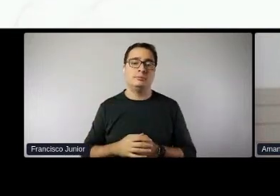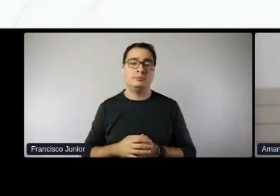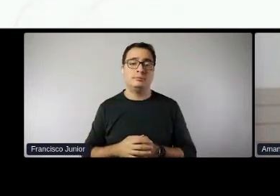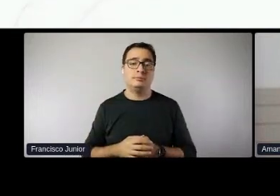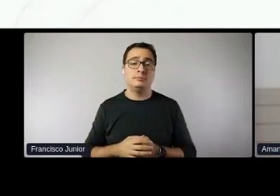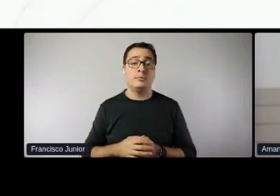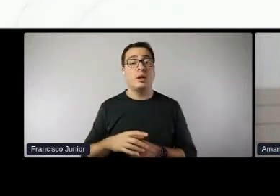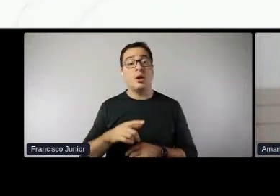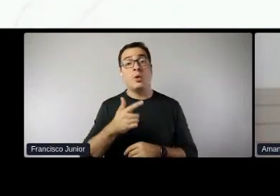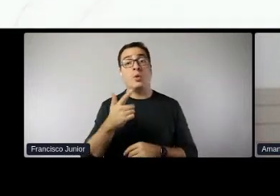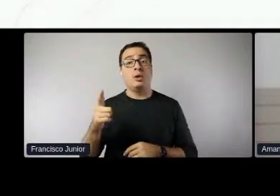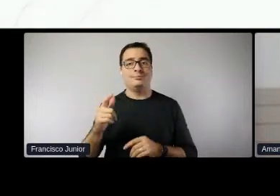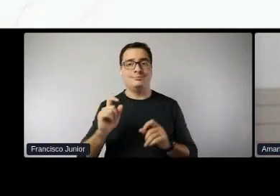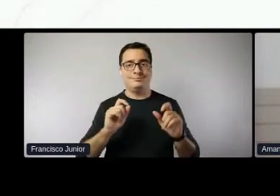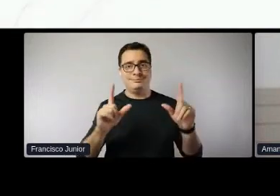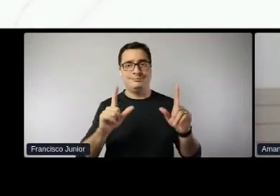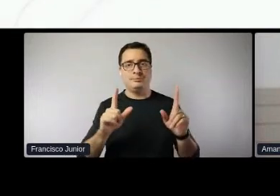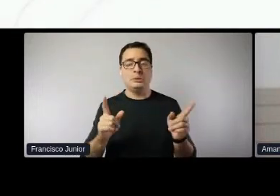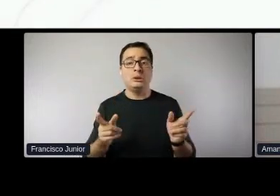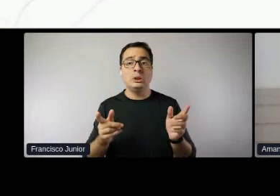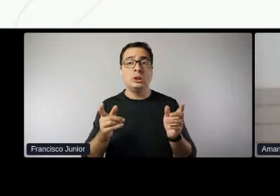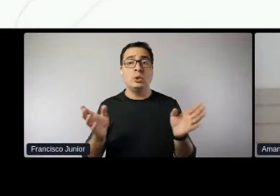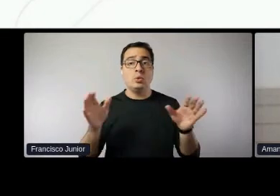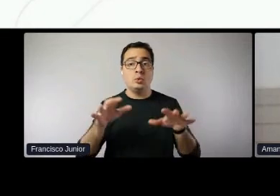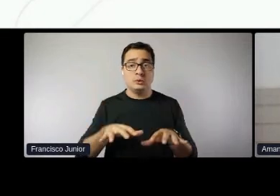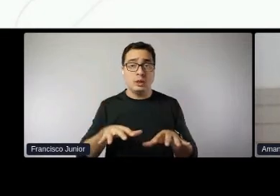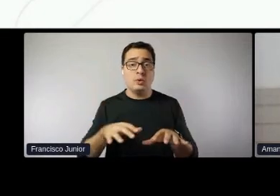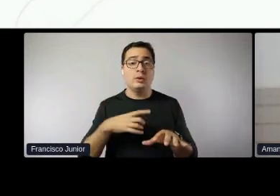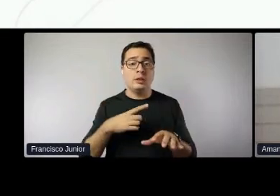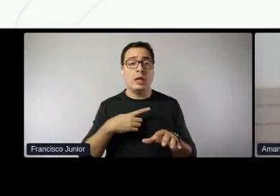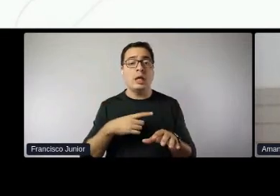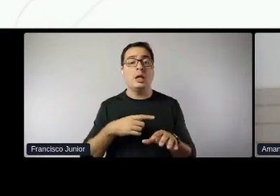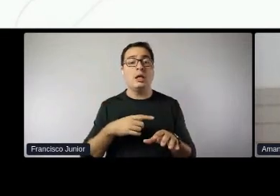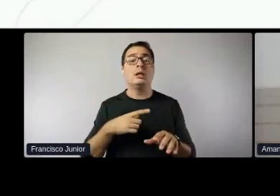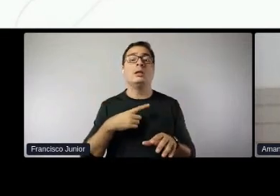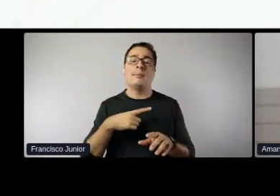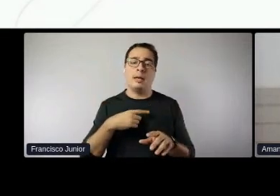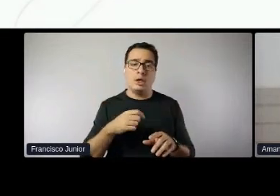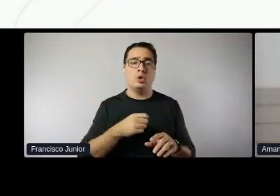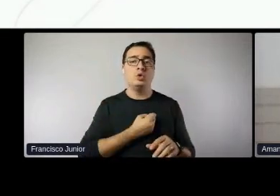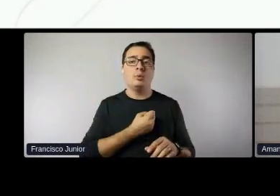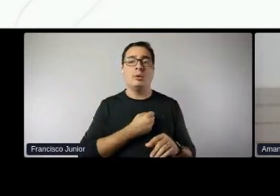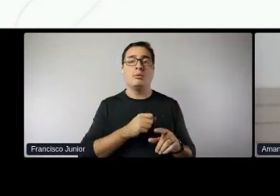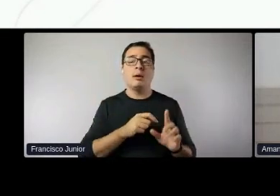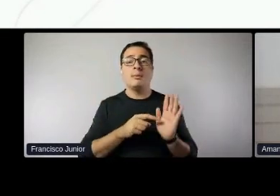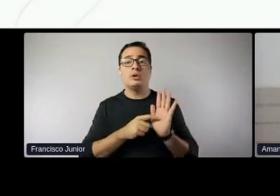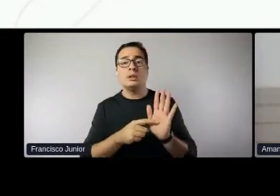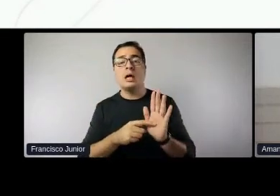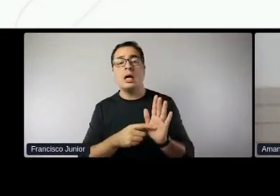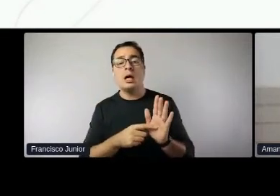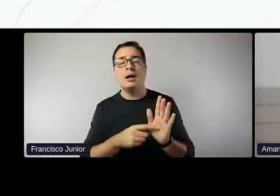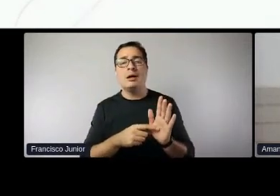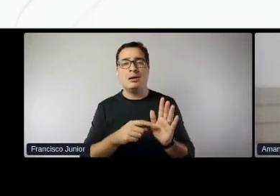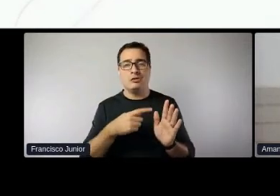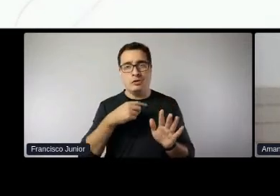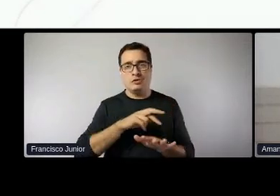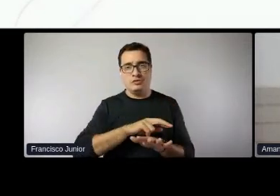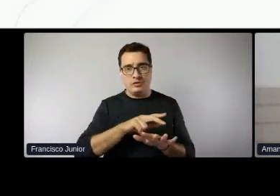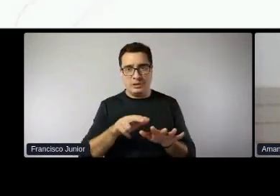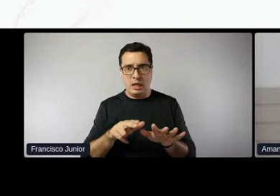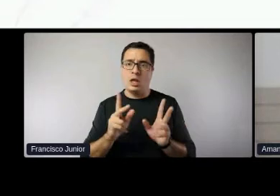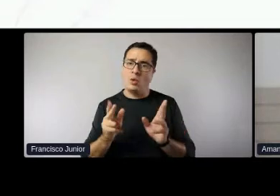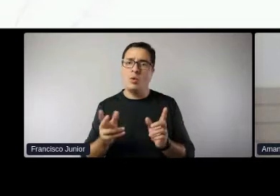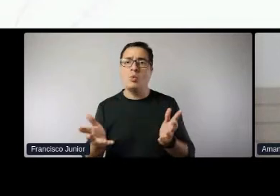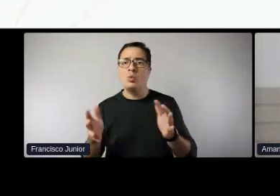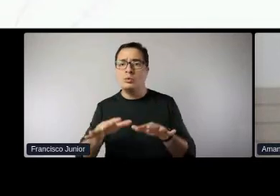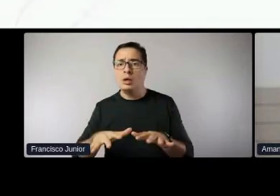Já no dashboard de inclusão, a gente vai dar de cara também com a consulta do inclusômetro, que ele é bem similar lá ao diversômetro, né?